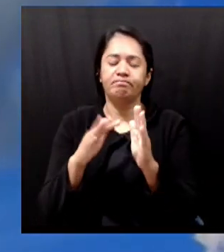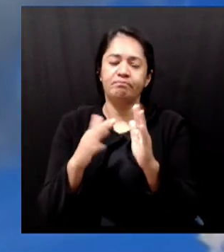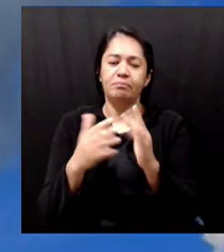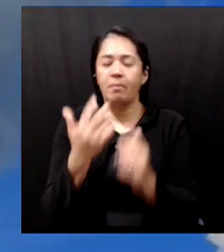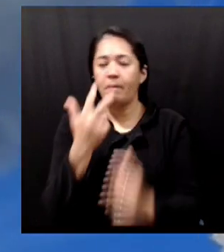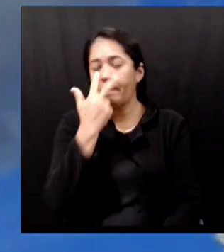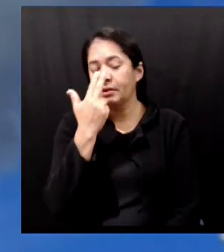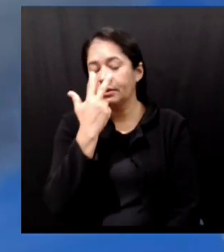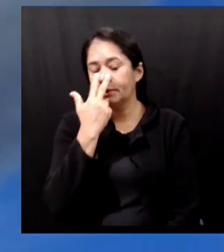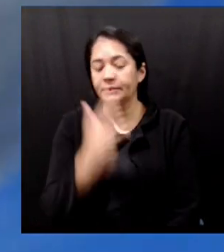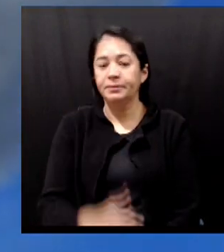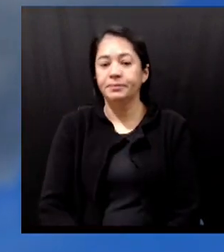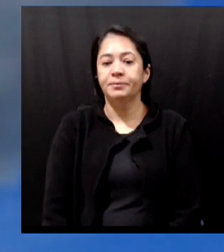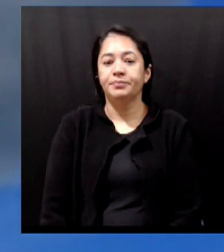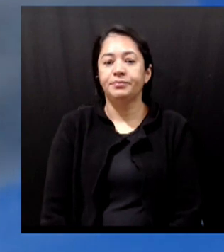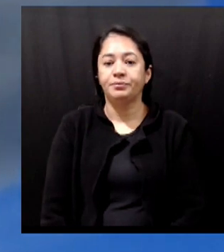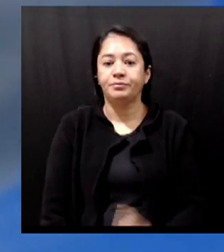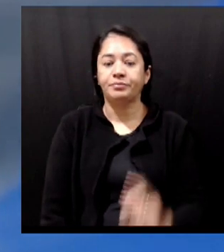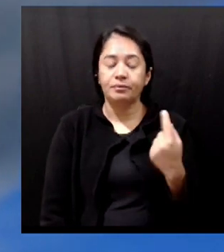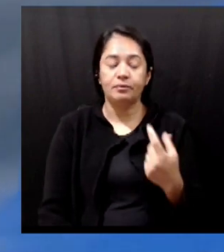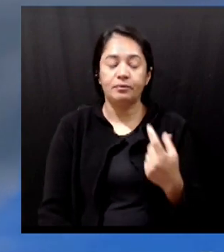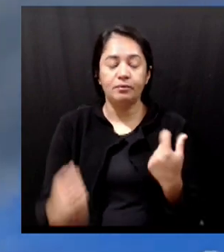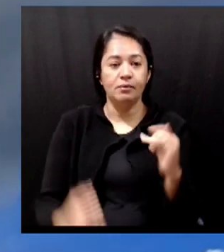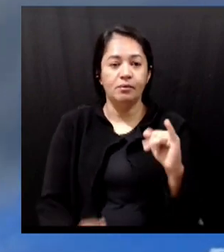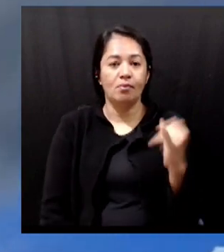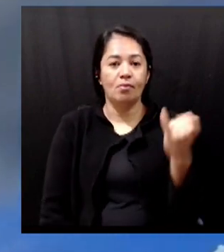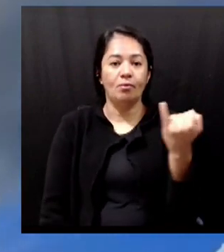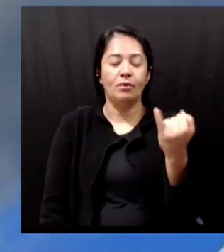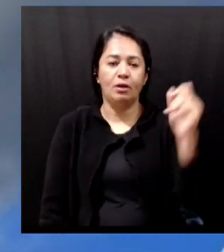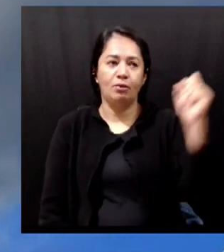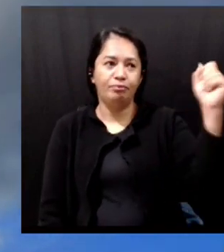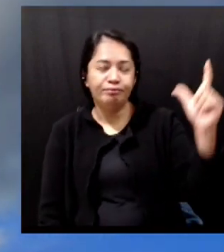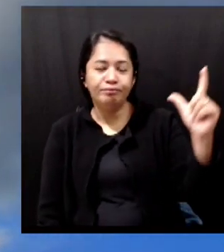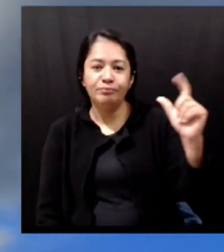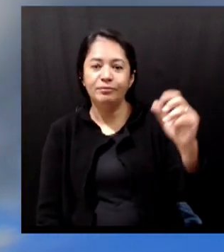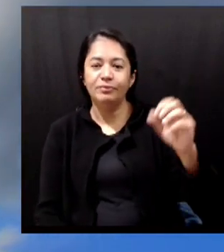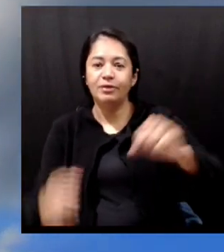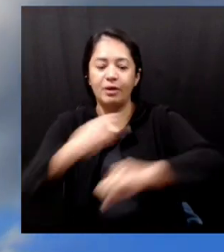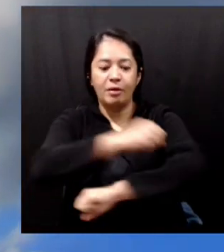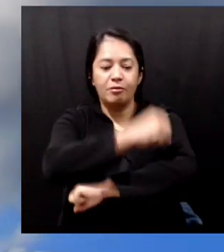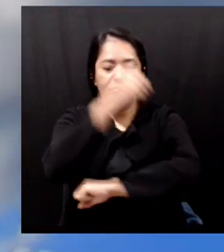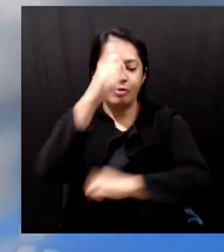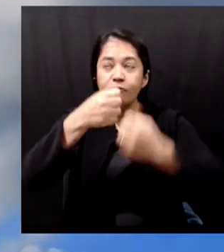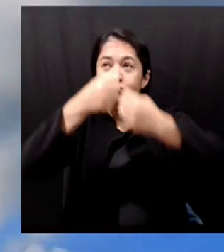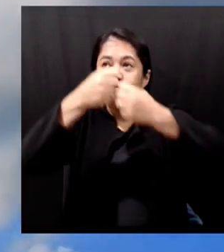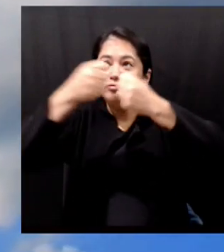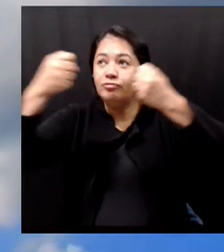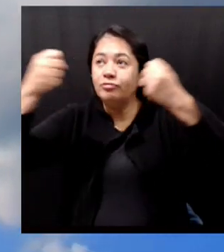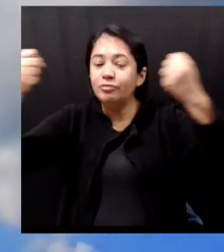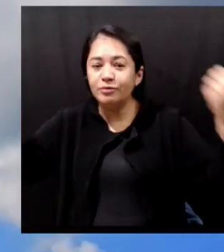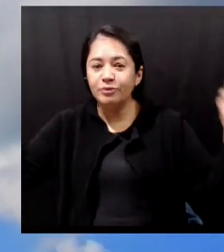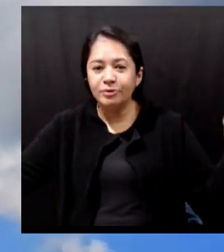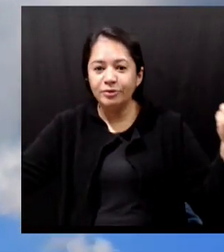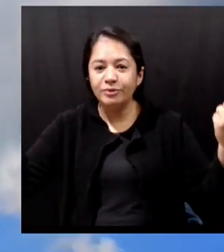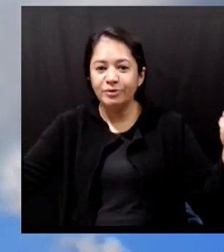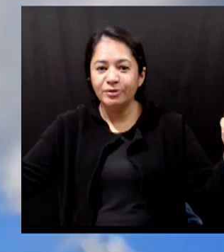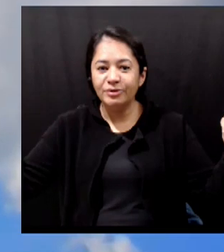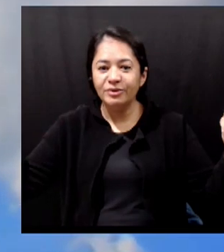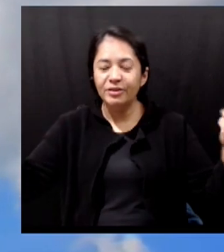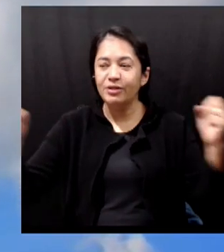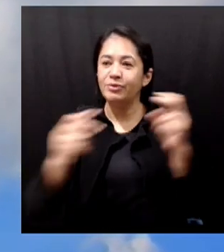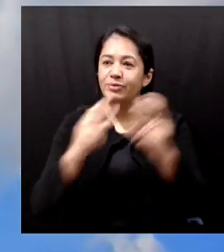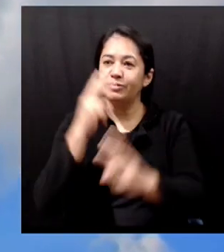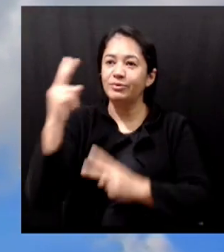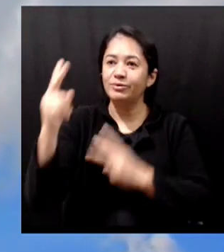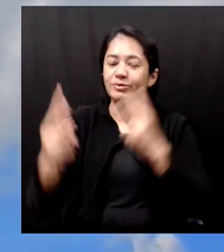gente tem que aproveitar bem aí o sol, abrir a janela, trocar o vento, né? Trocar